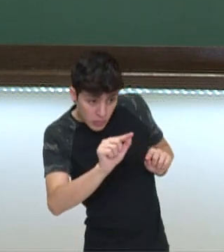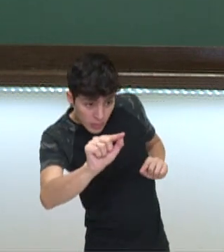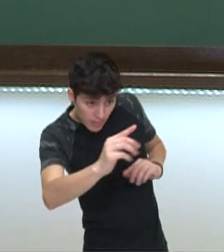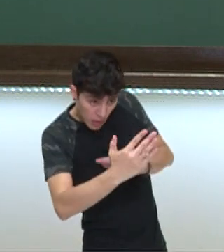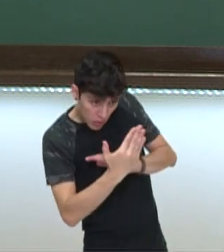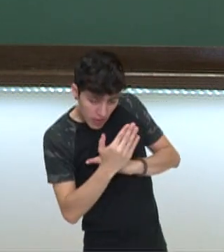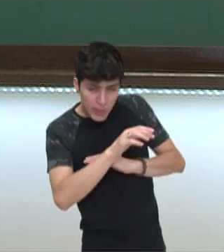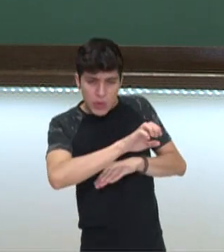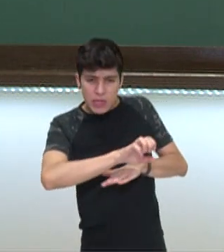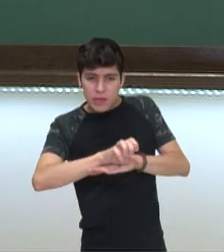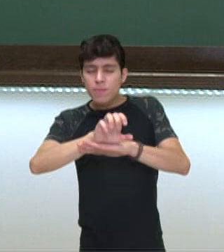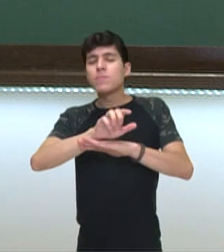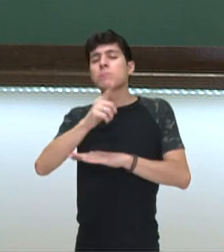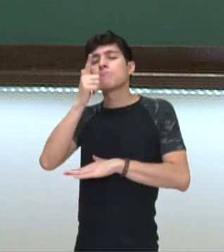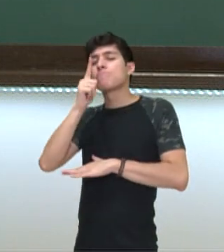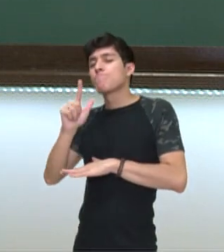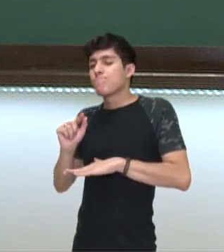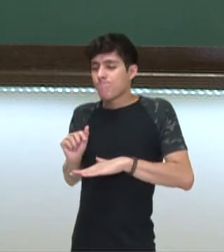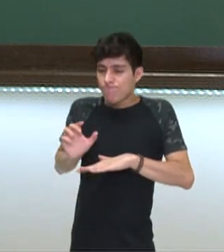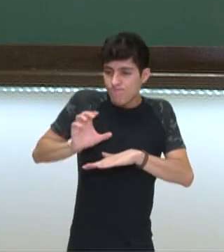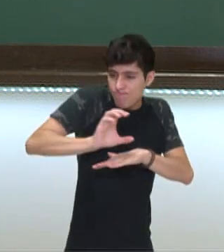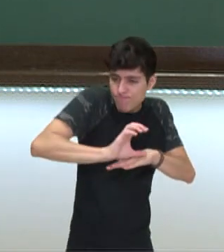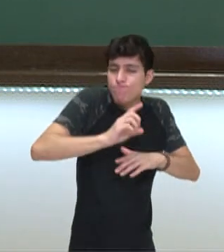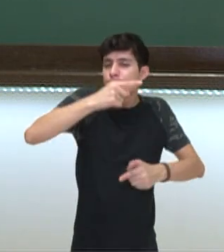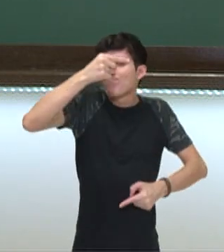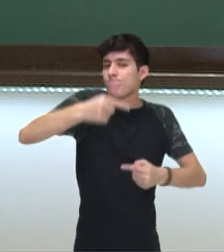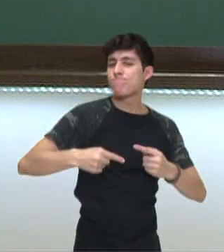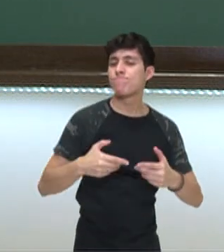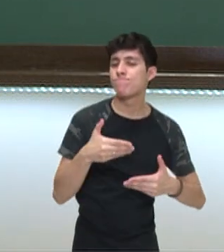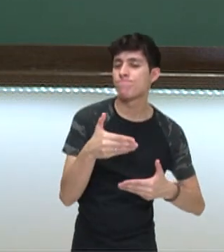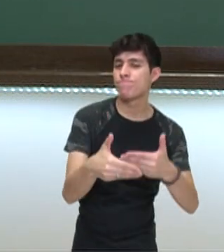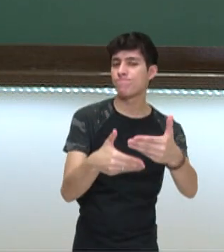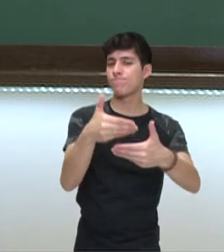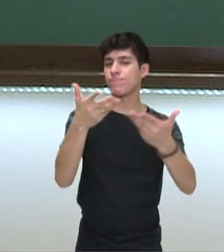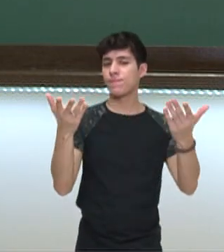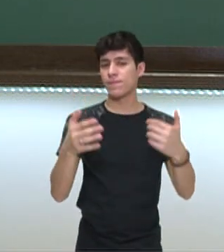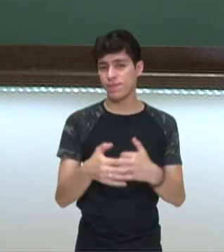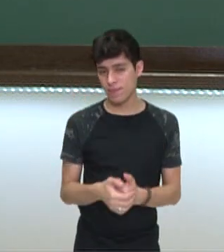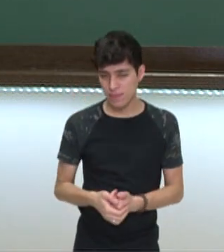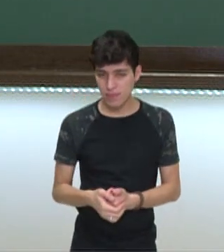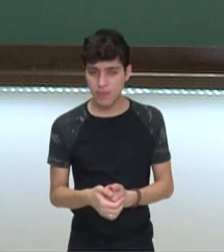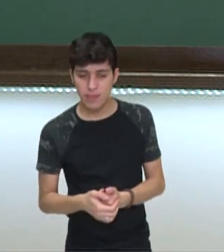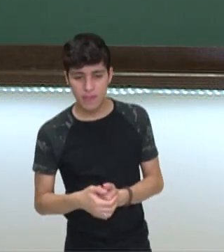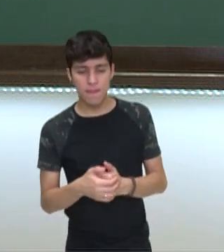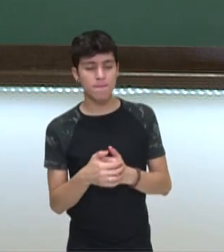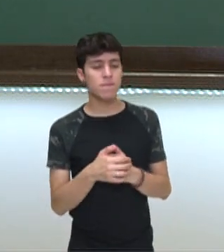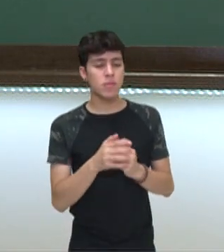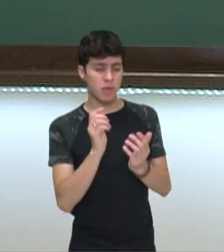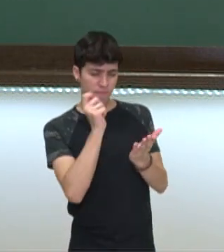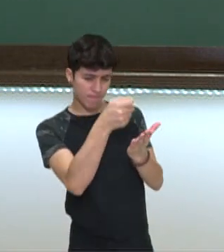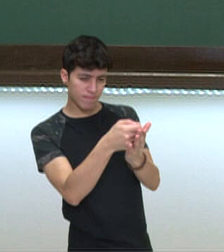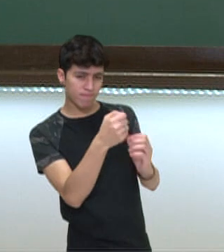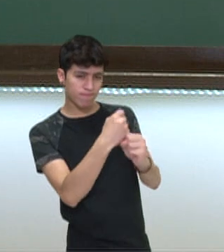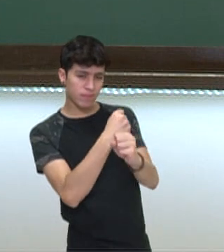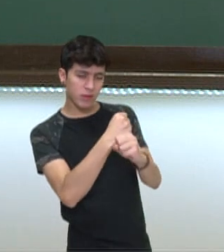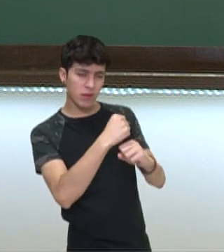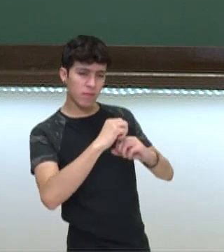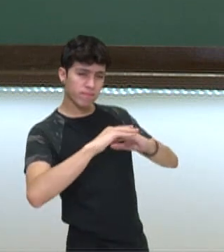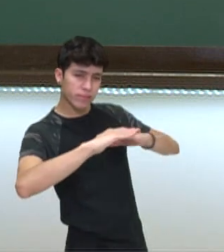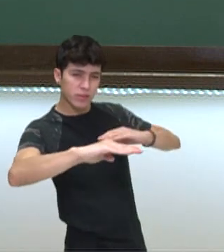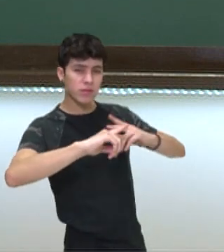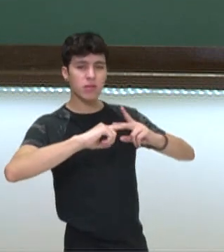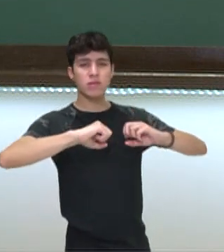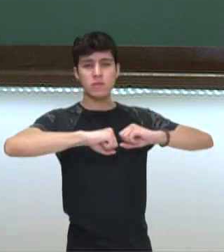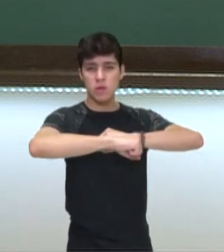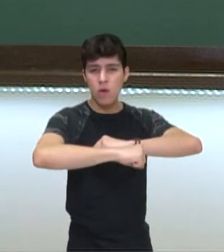ajudou o governo federal ele vai conceder bastante apoio político e bastante apoio financeiro a construção de Estradas de